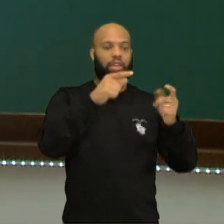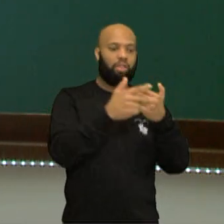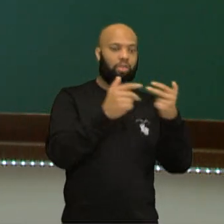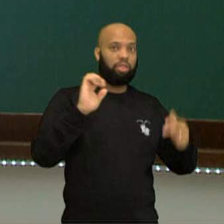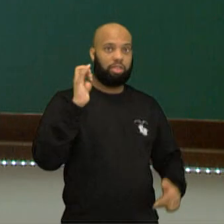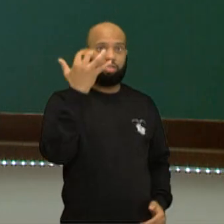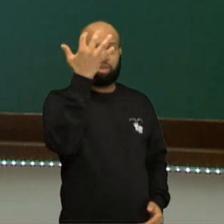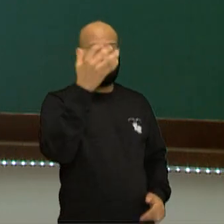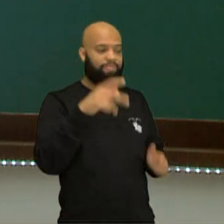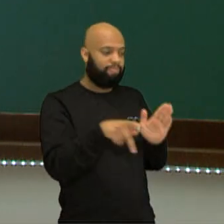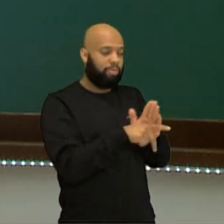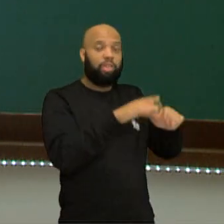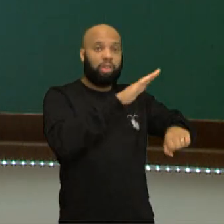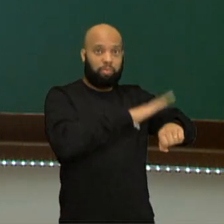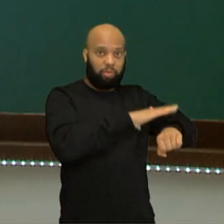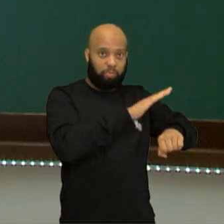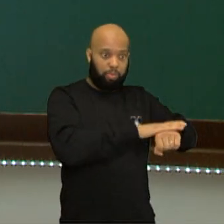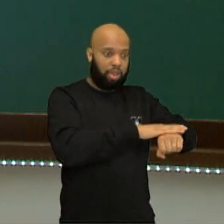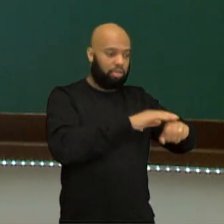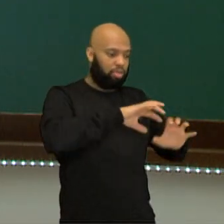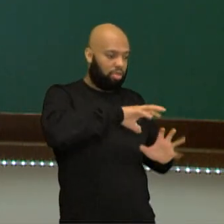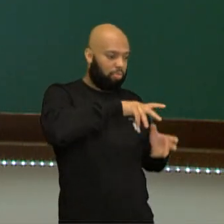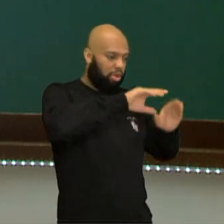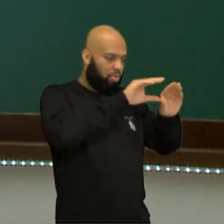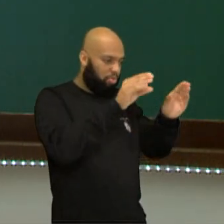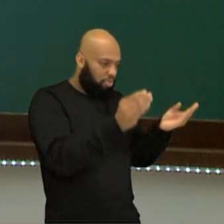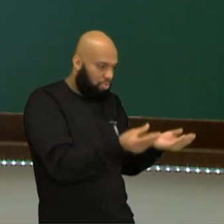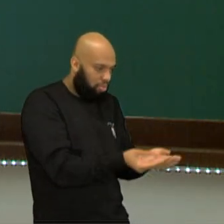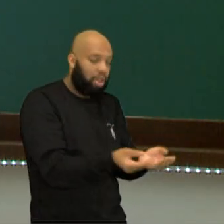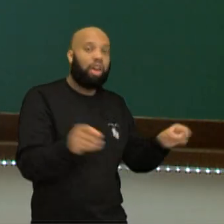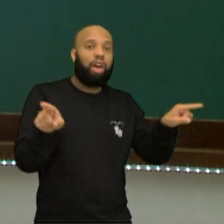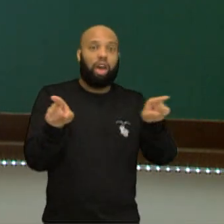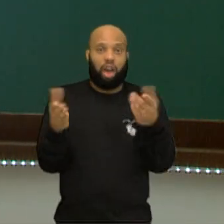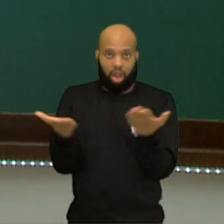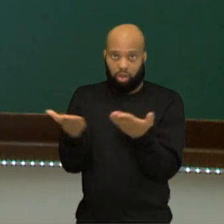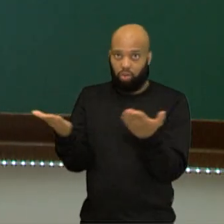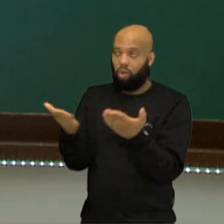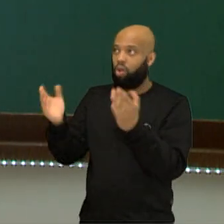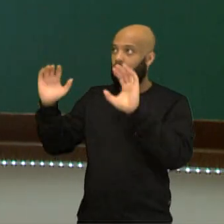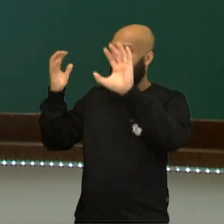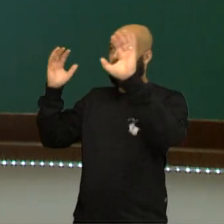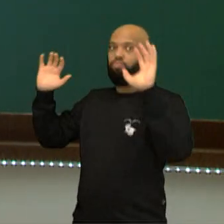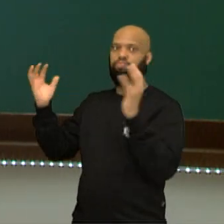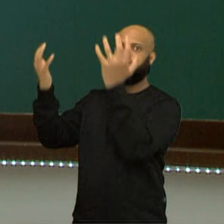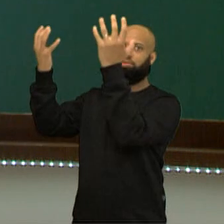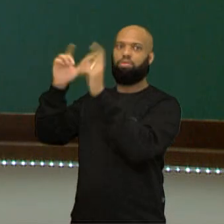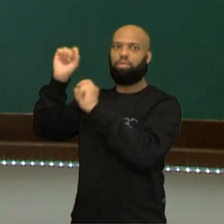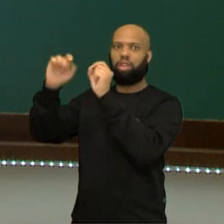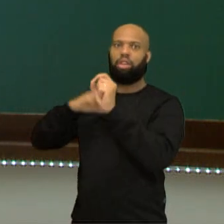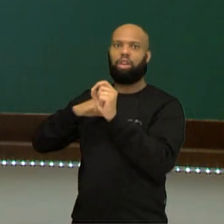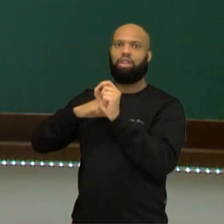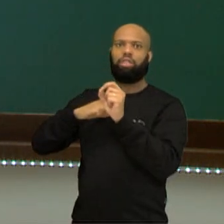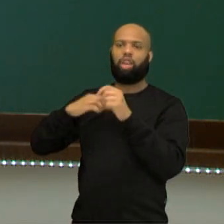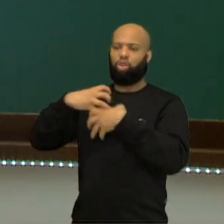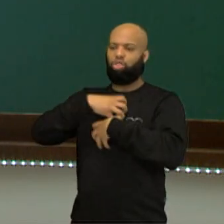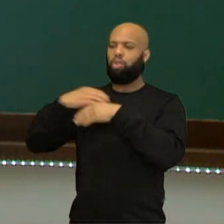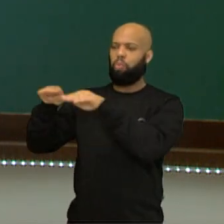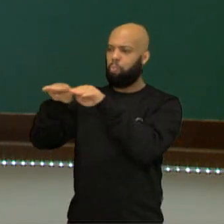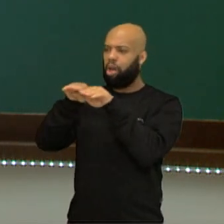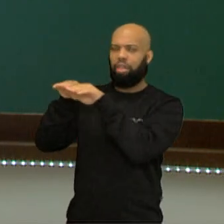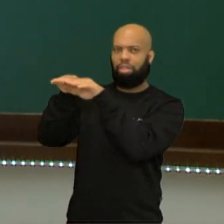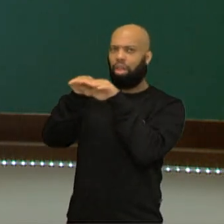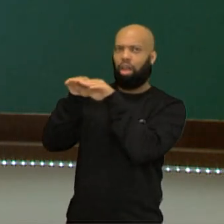condições momentâneas da atmosfera. Já quando estamos falando em clima, estamos falando em um padrão de comportamento